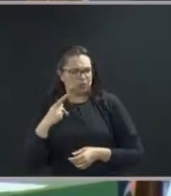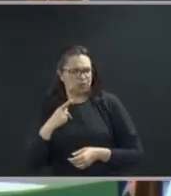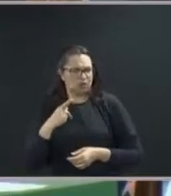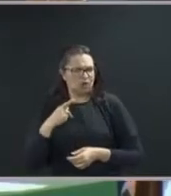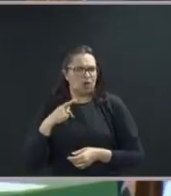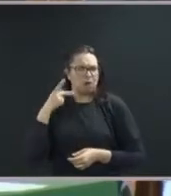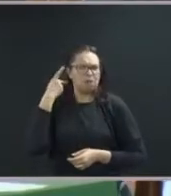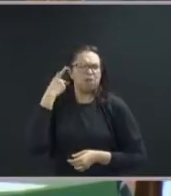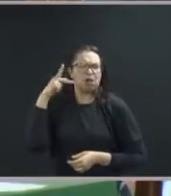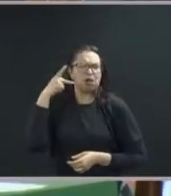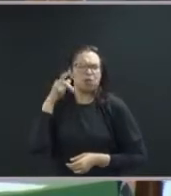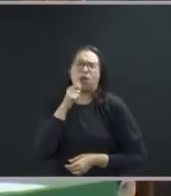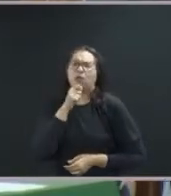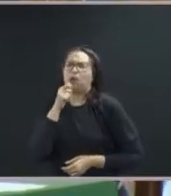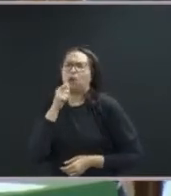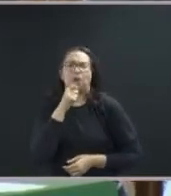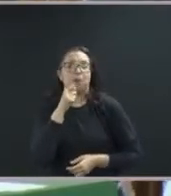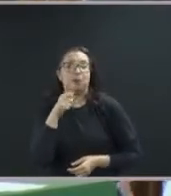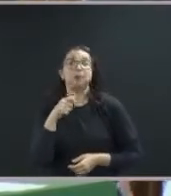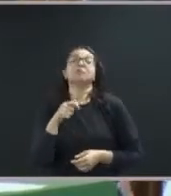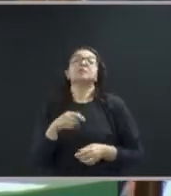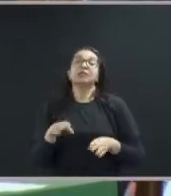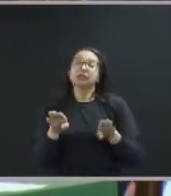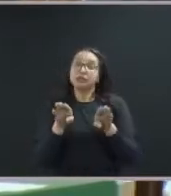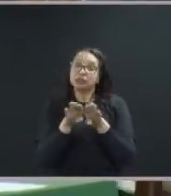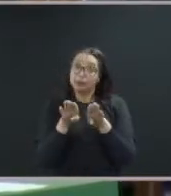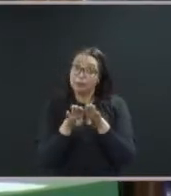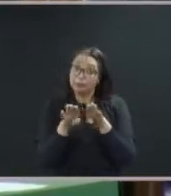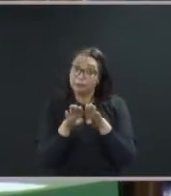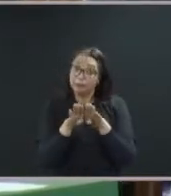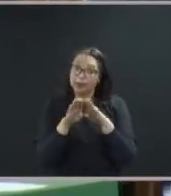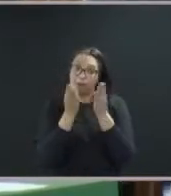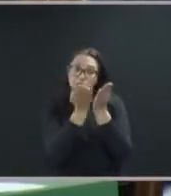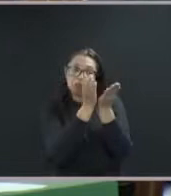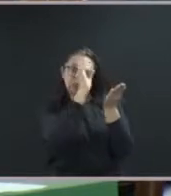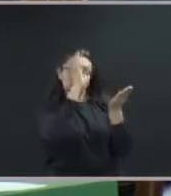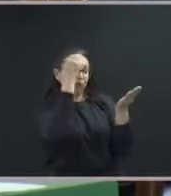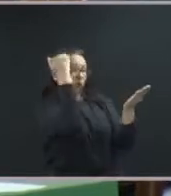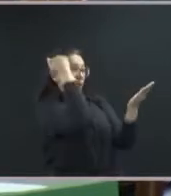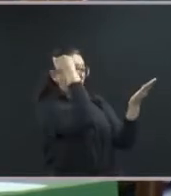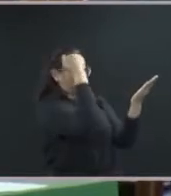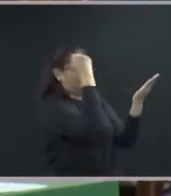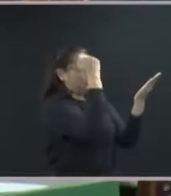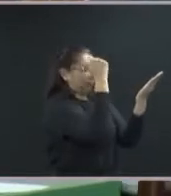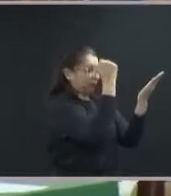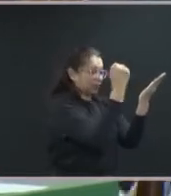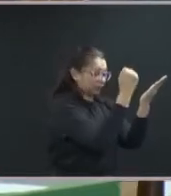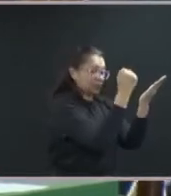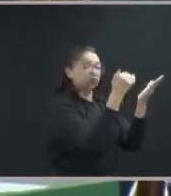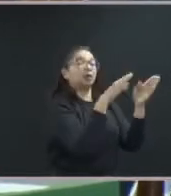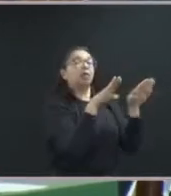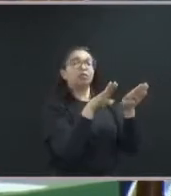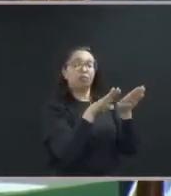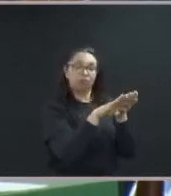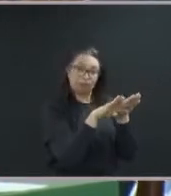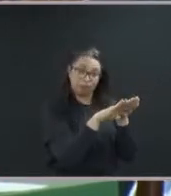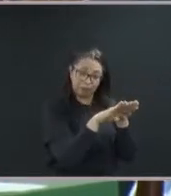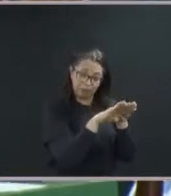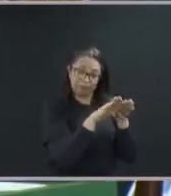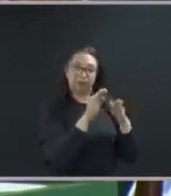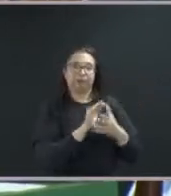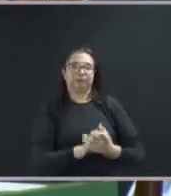quem obedece à palavra de Deus na posição que Deus te colocou no corpo.